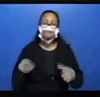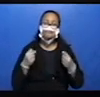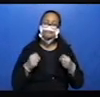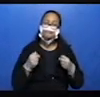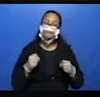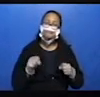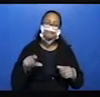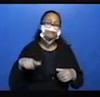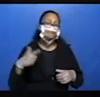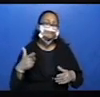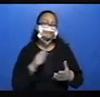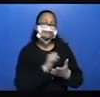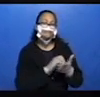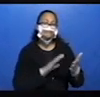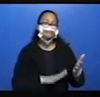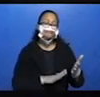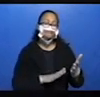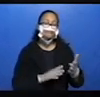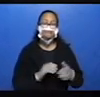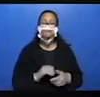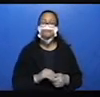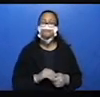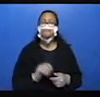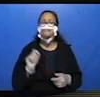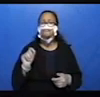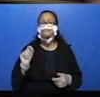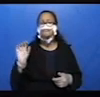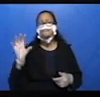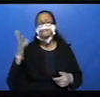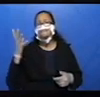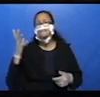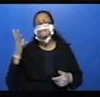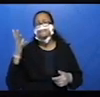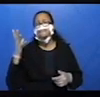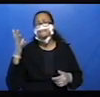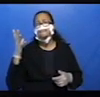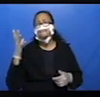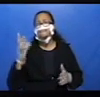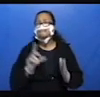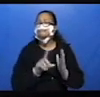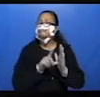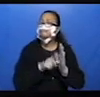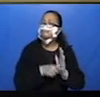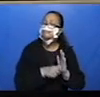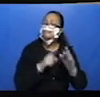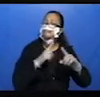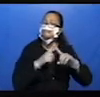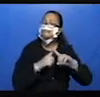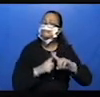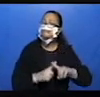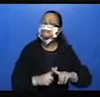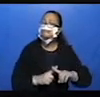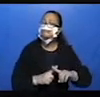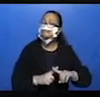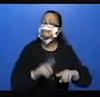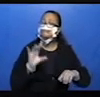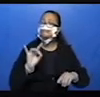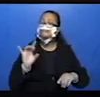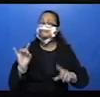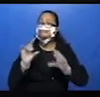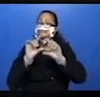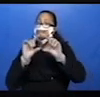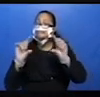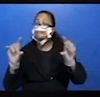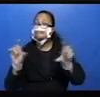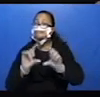atividades. O que aconteceu? Depois de observar as multiplicações em cada linha, o